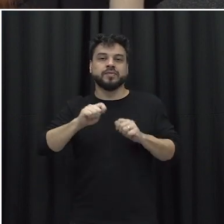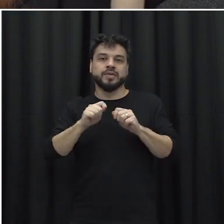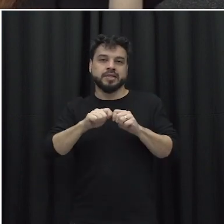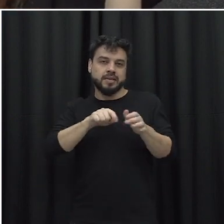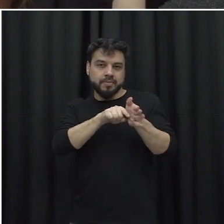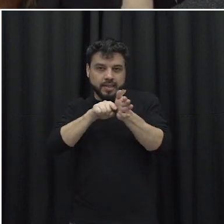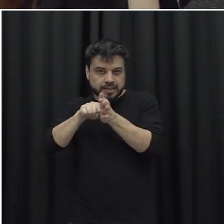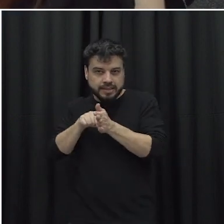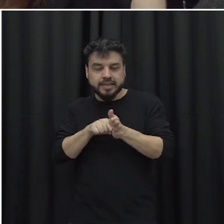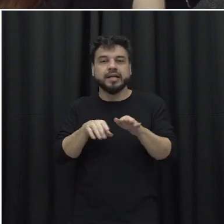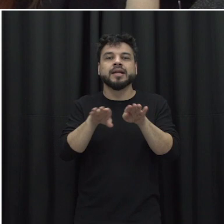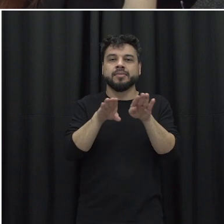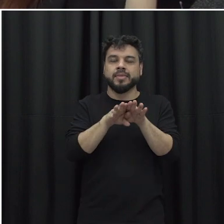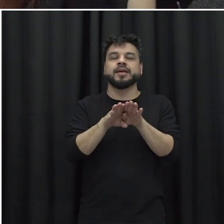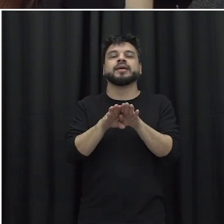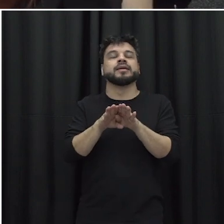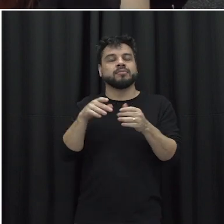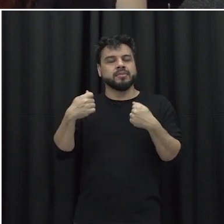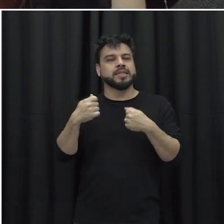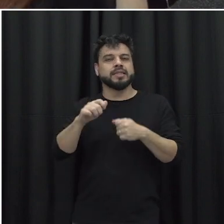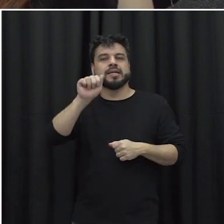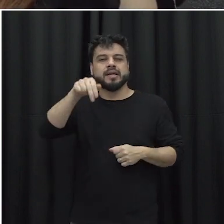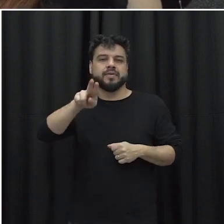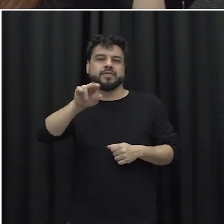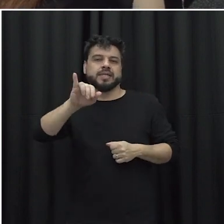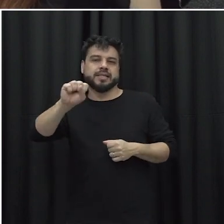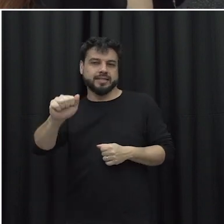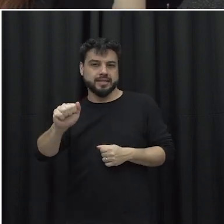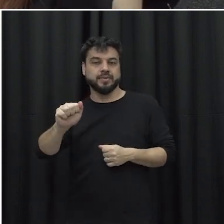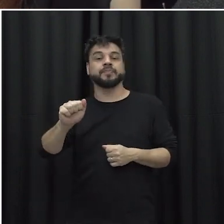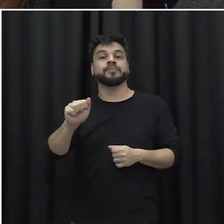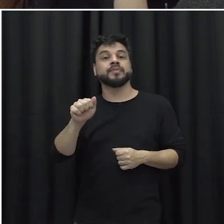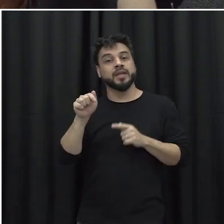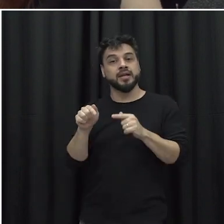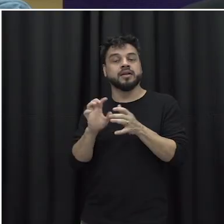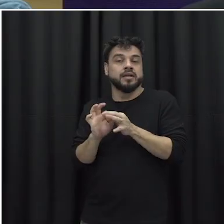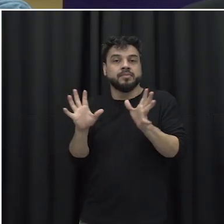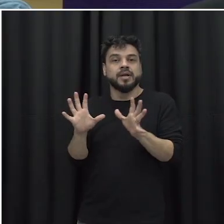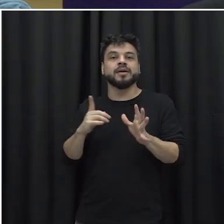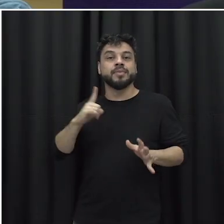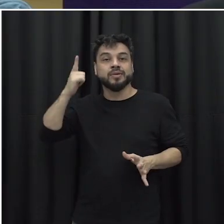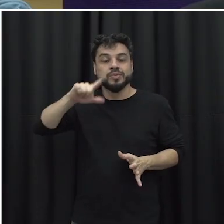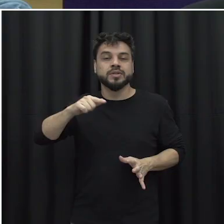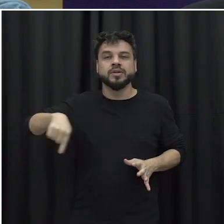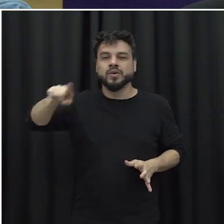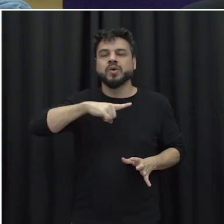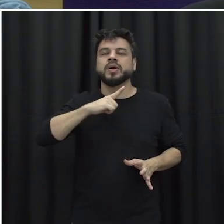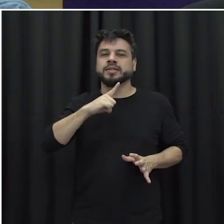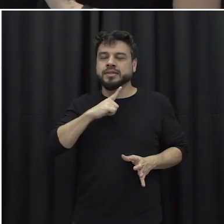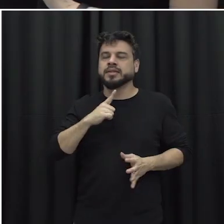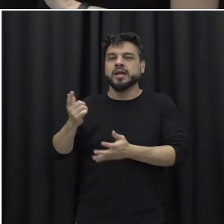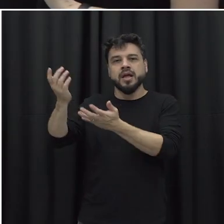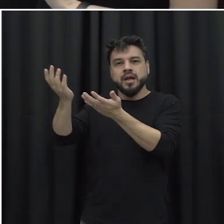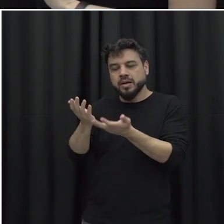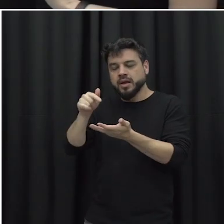uma pesquisa, a gente também depende de tudo isso na Anvisa. A gente depende de ter autorização para conseguir estar com o produto em mãos